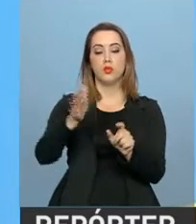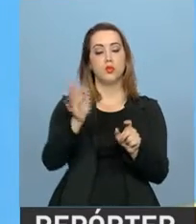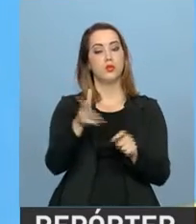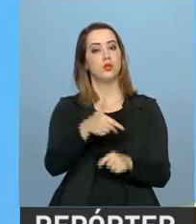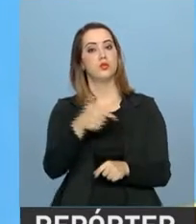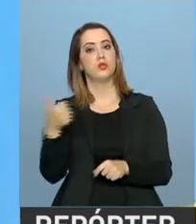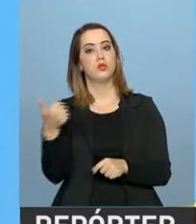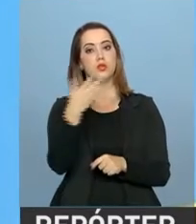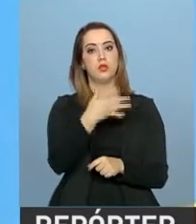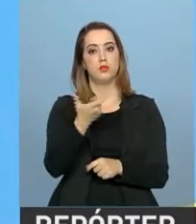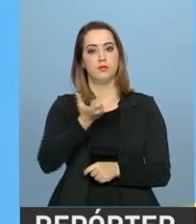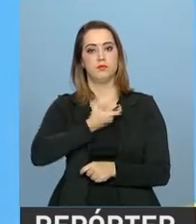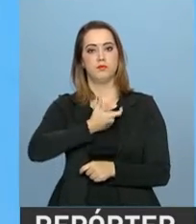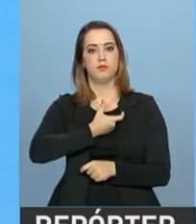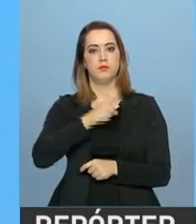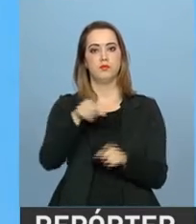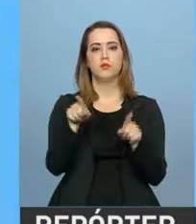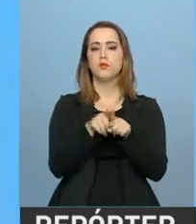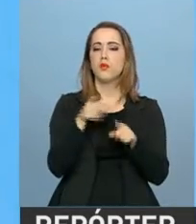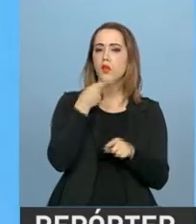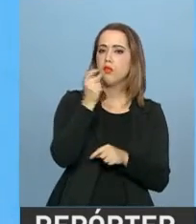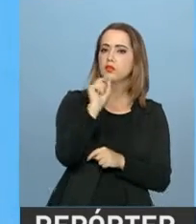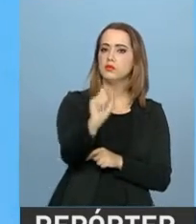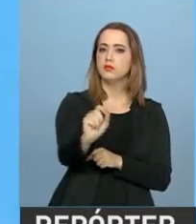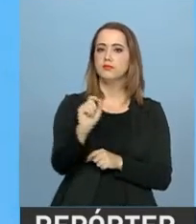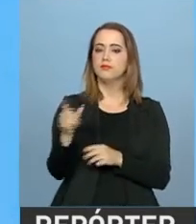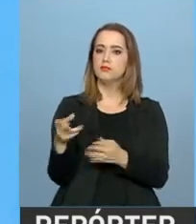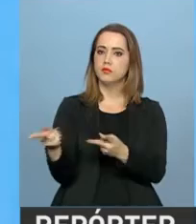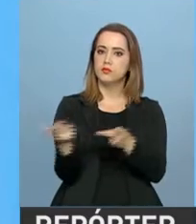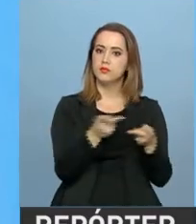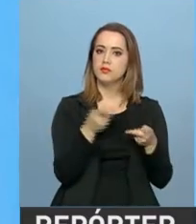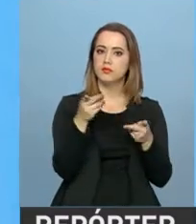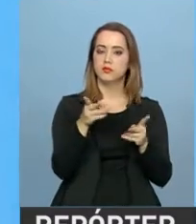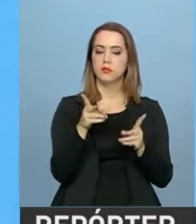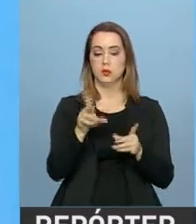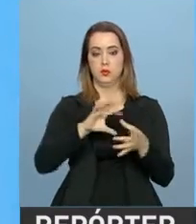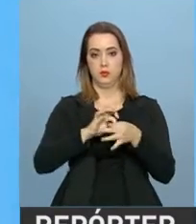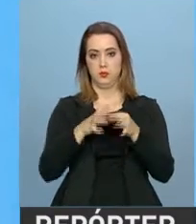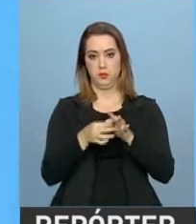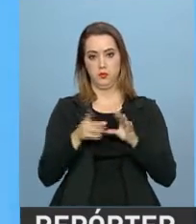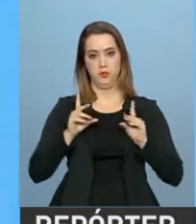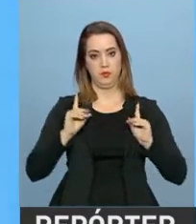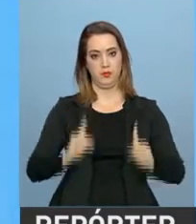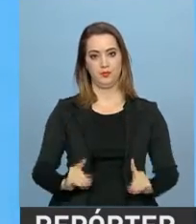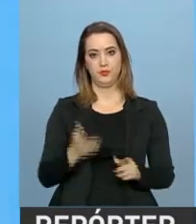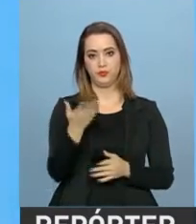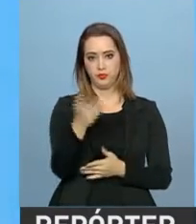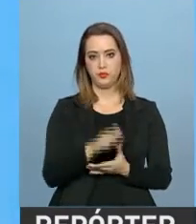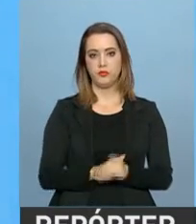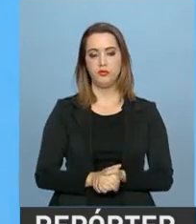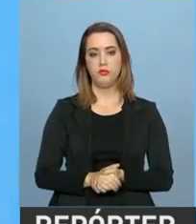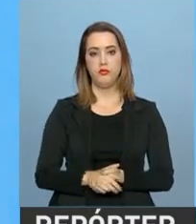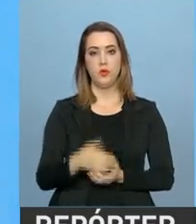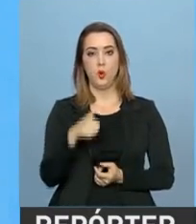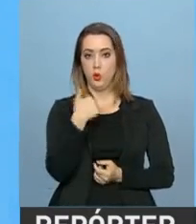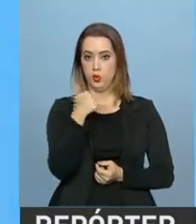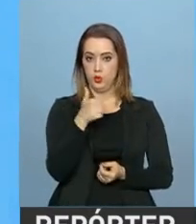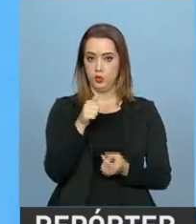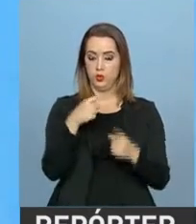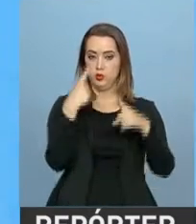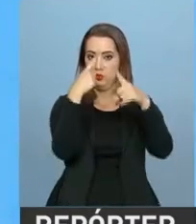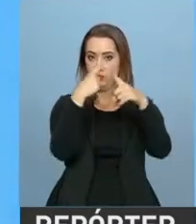14 medalhas e fez um convite para os jogos paralímpicos os primeiros jogos olímpicos que terminam